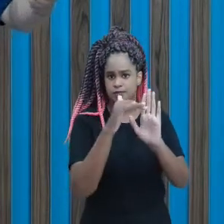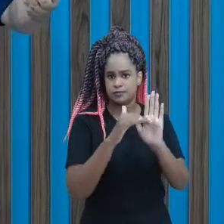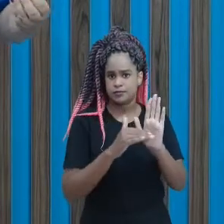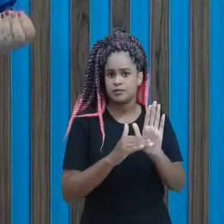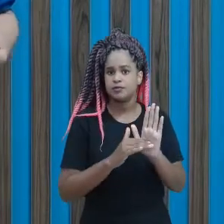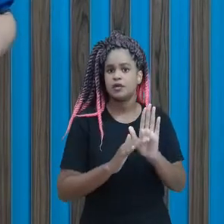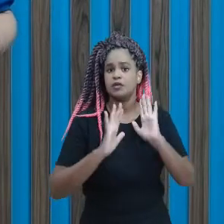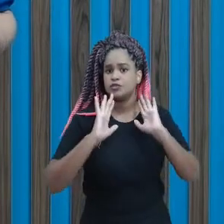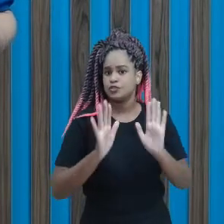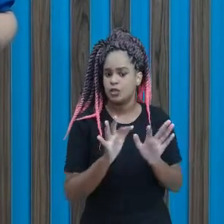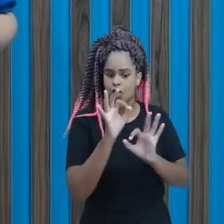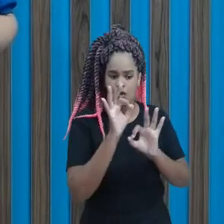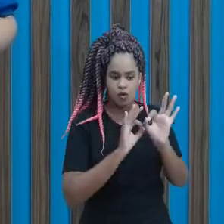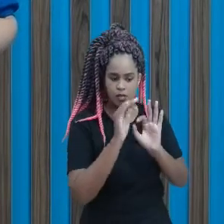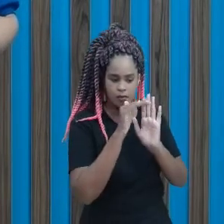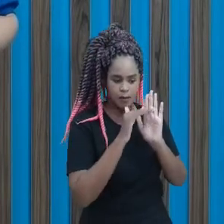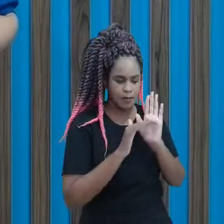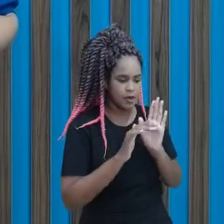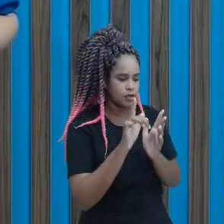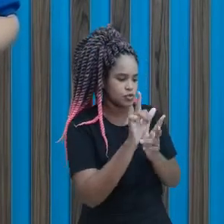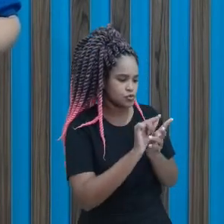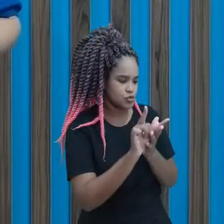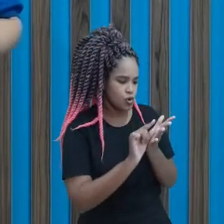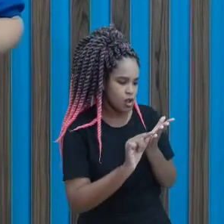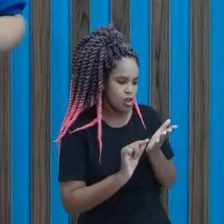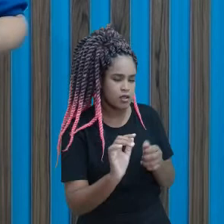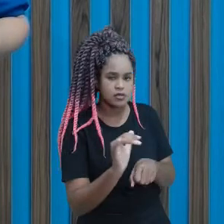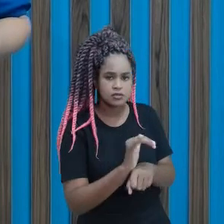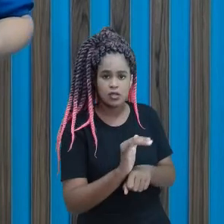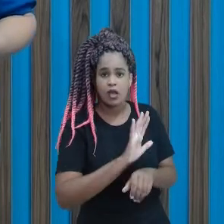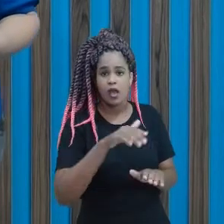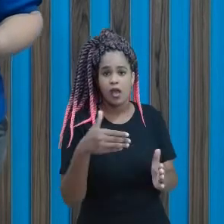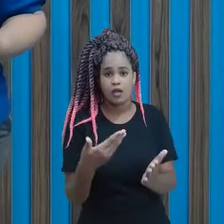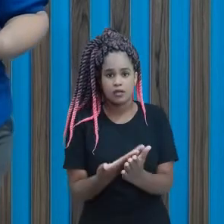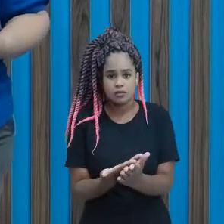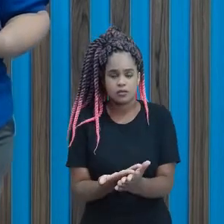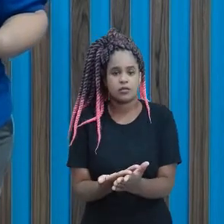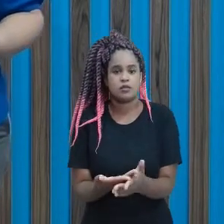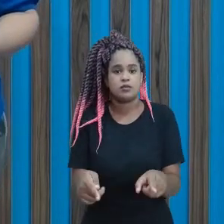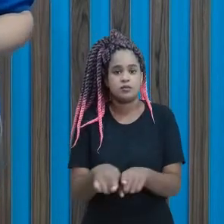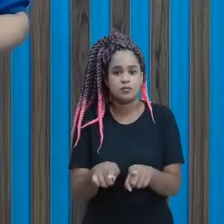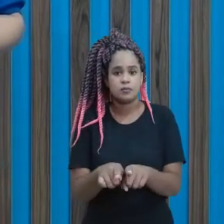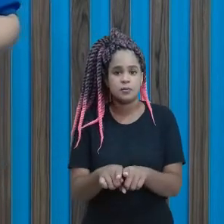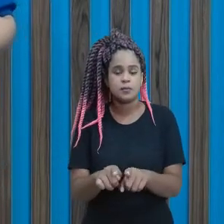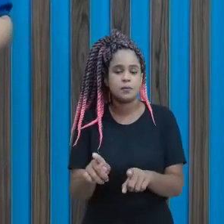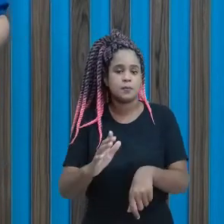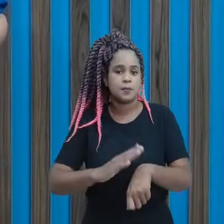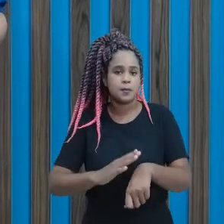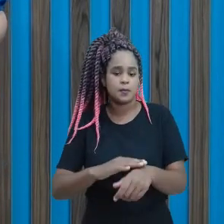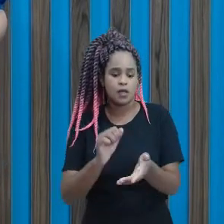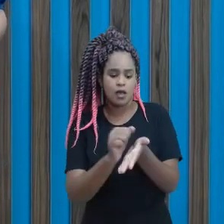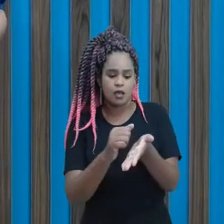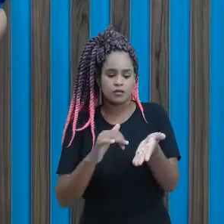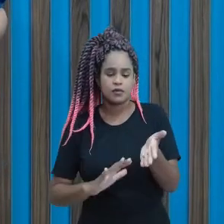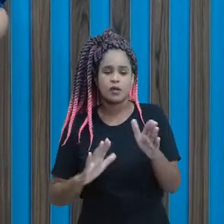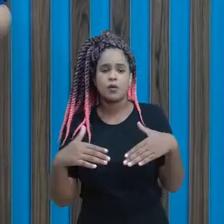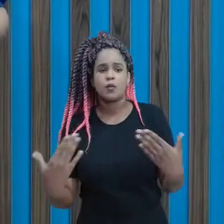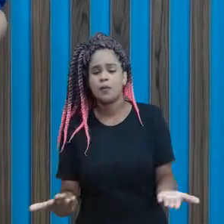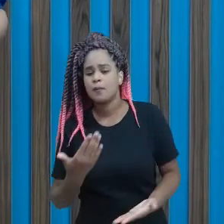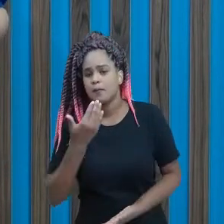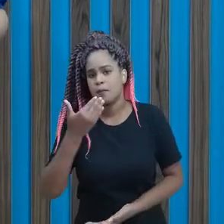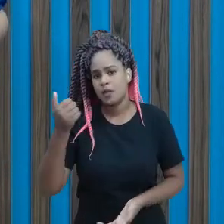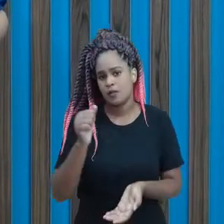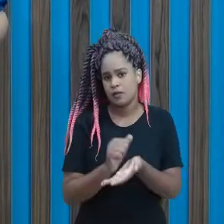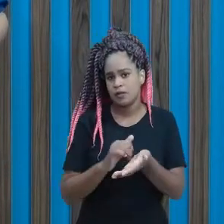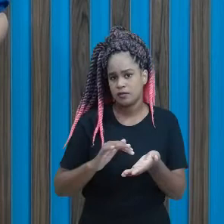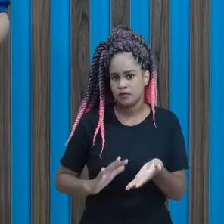do planejamento, da escolha da estratégia, até de qual atividade seria mais interessante para